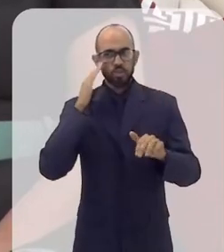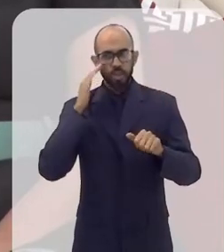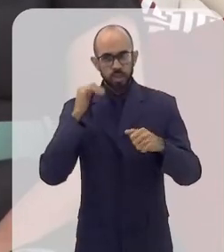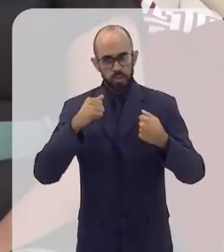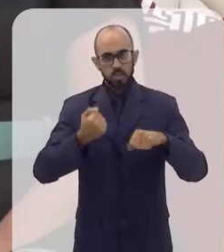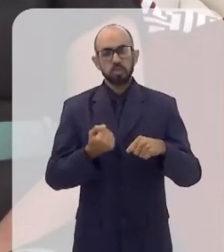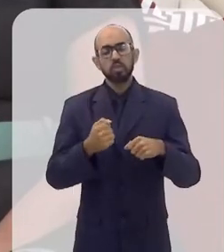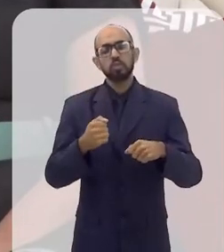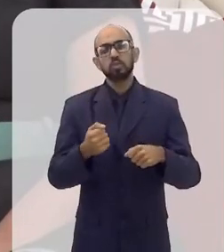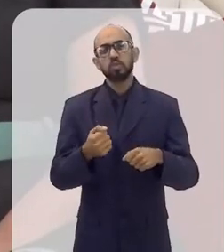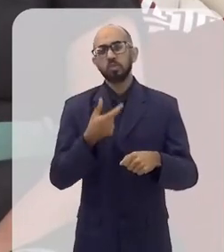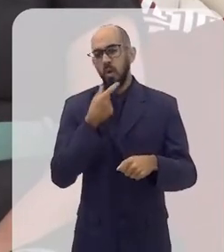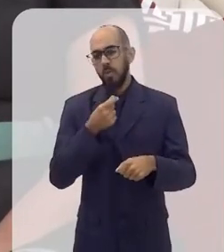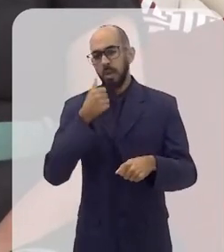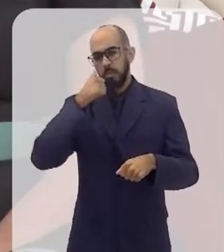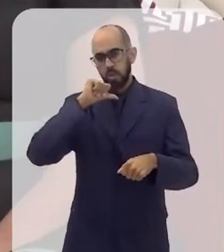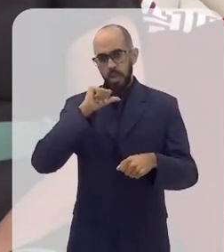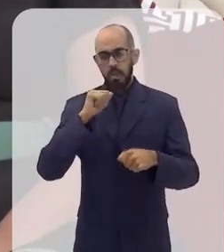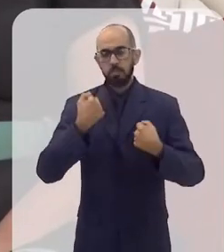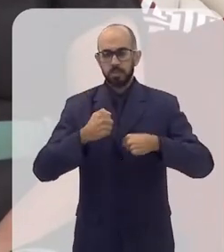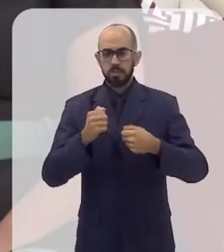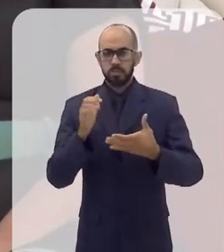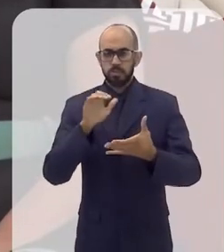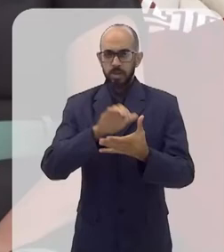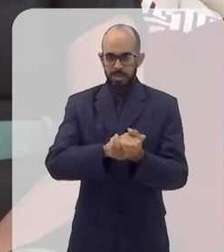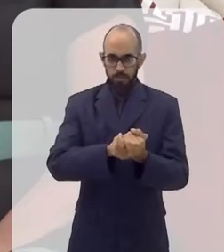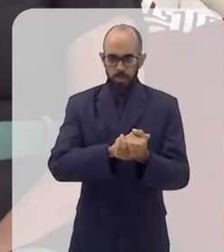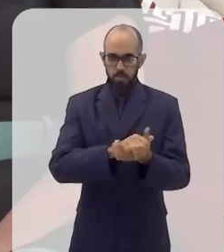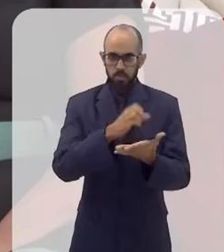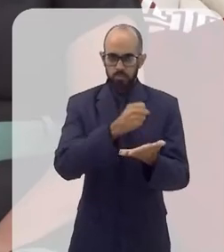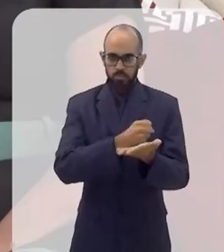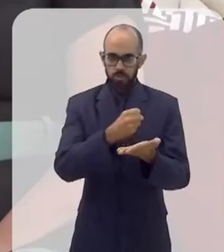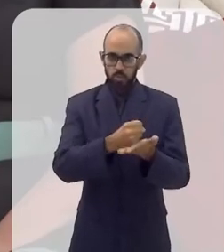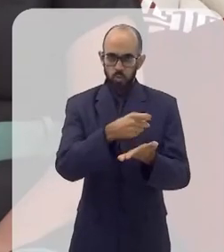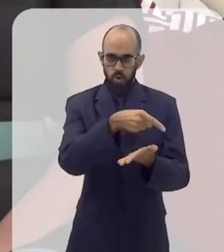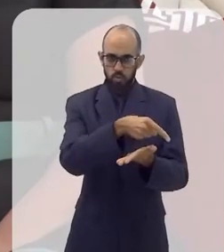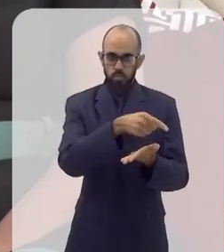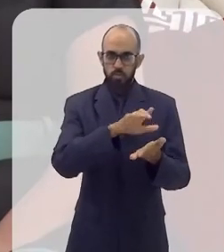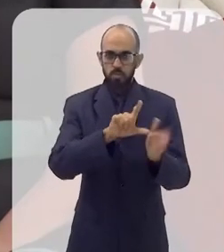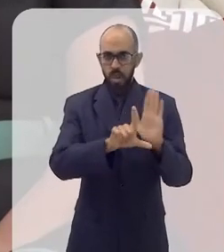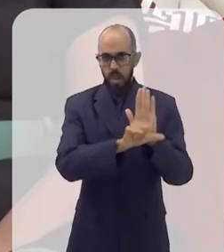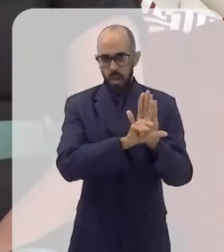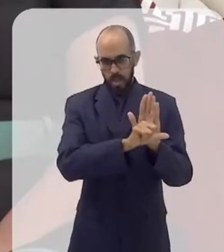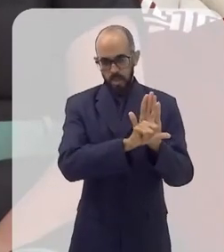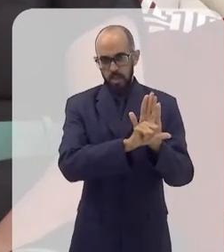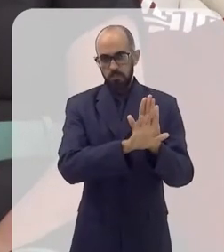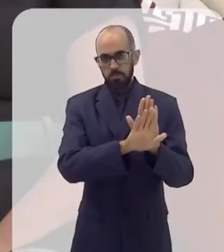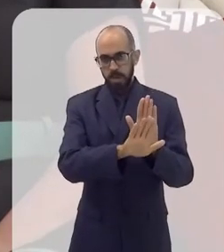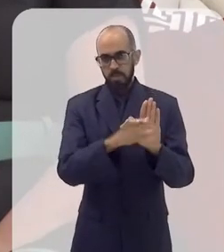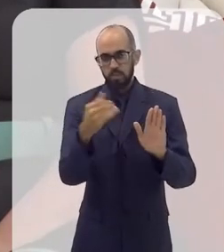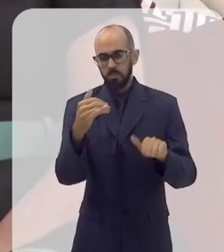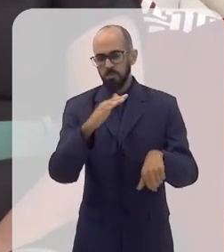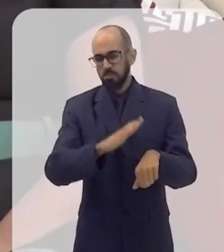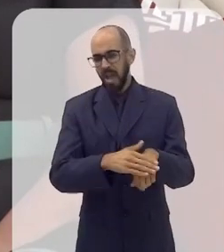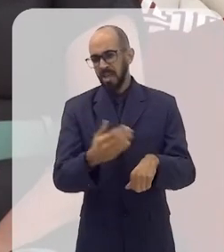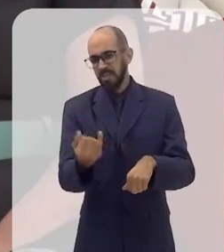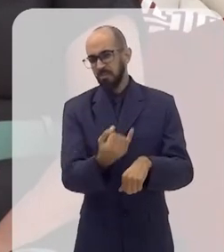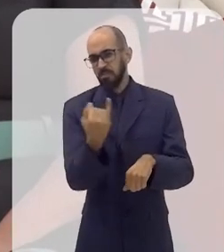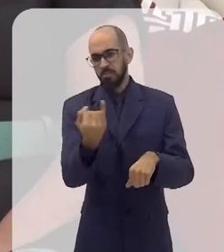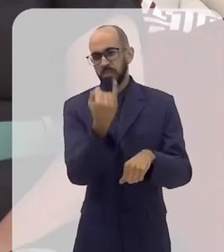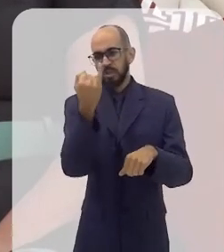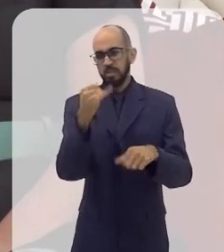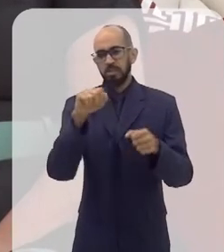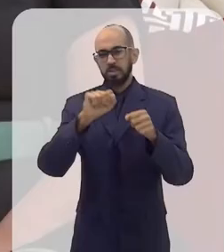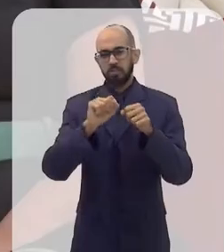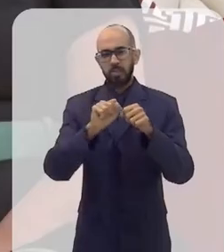entendemos que um homem e uma mulher devem ser casados pela lei. Mas o casamento mais importante na nossa igreja é